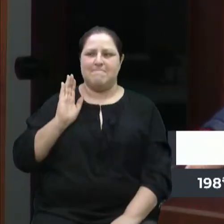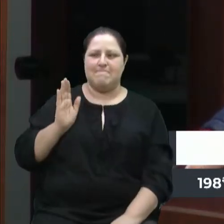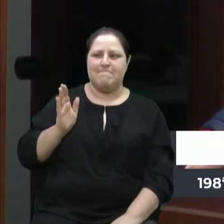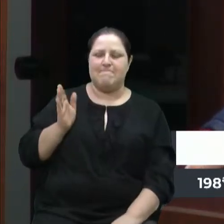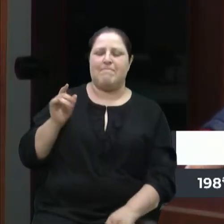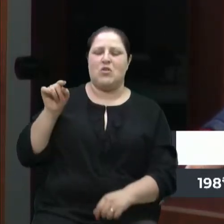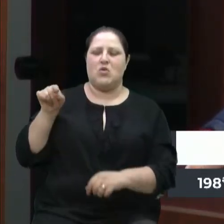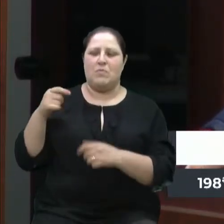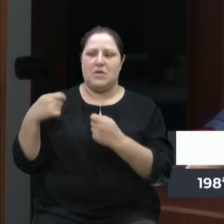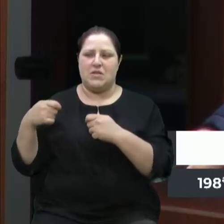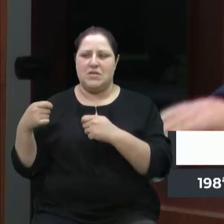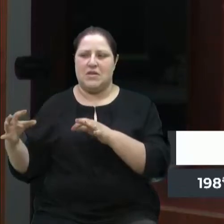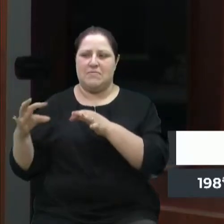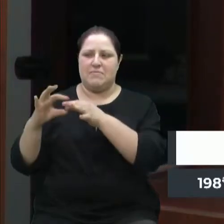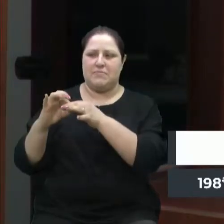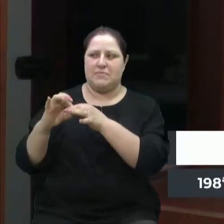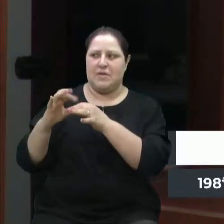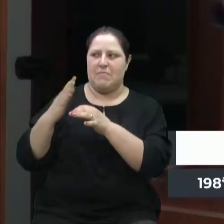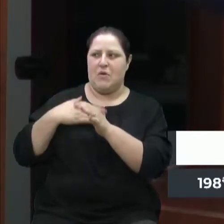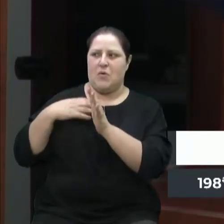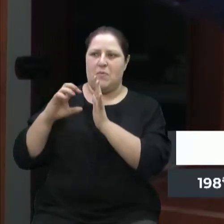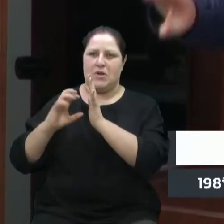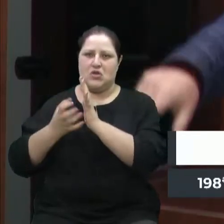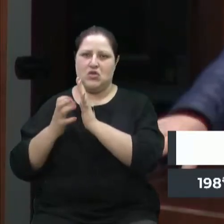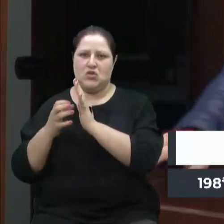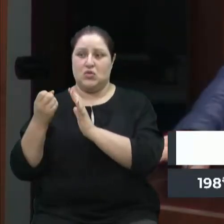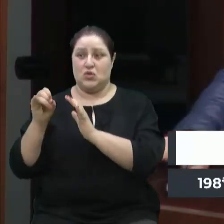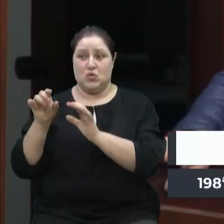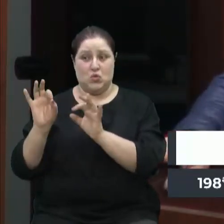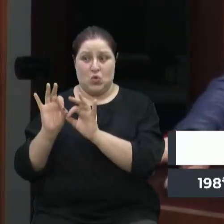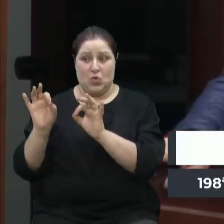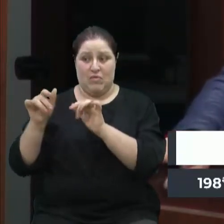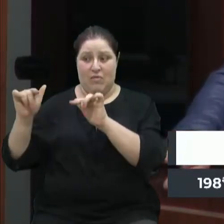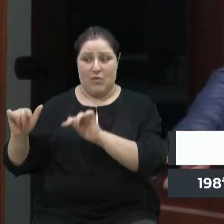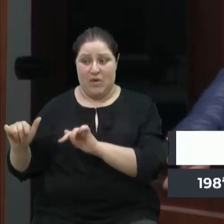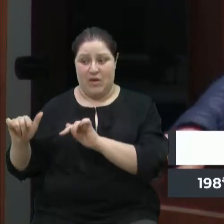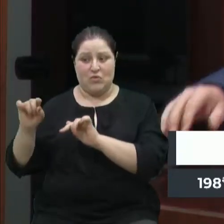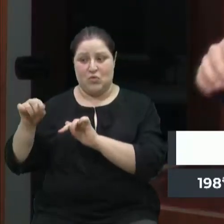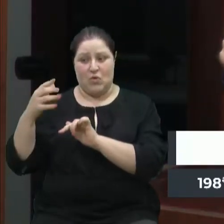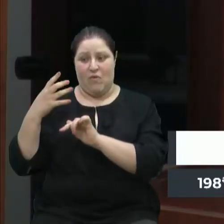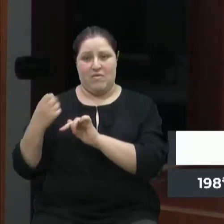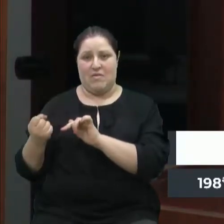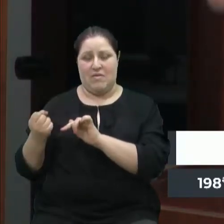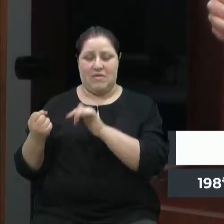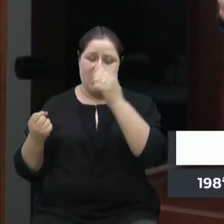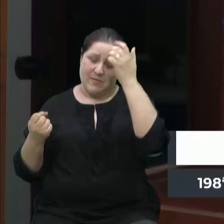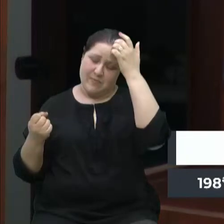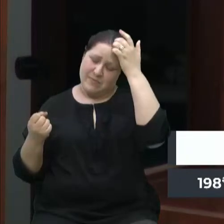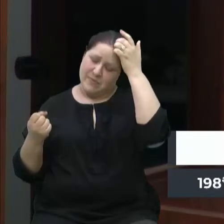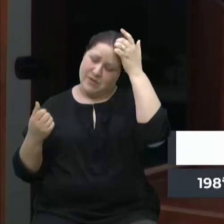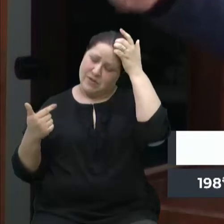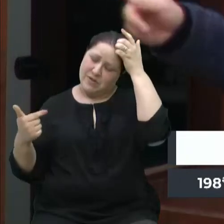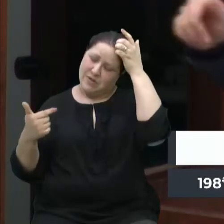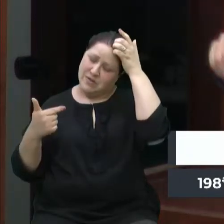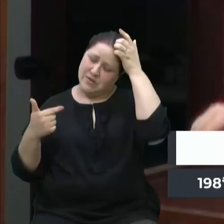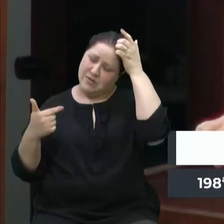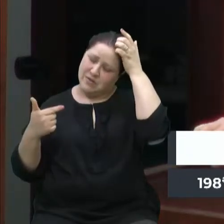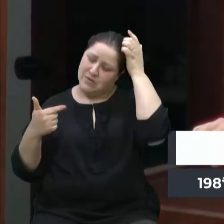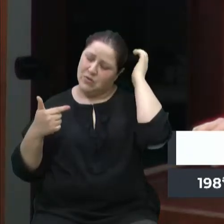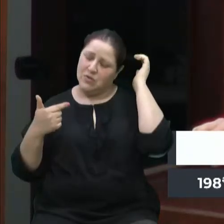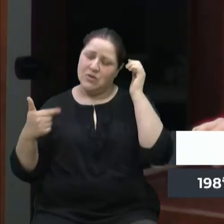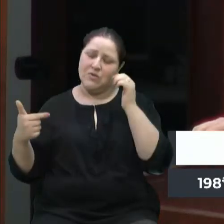nos estados, de dizer, se tu mantiver a candidatura em tal lugar, tu não vai receber o recurso, para que a tua candidatura se esvazie e tu apoie o candidato